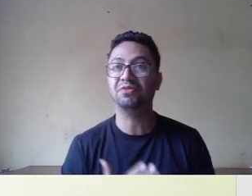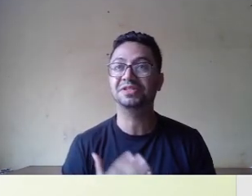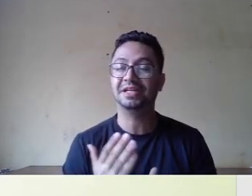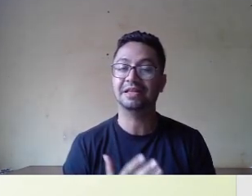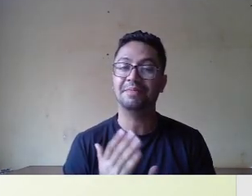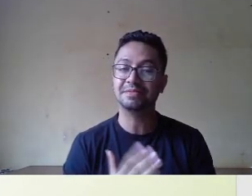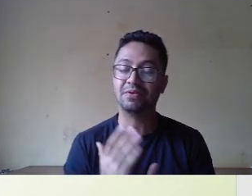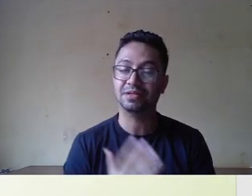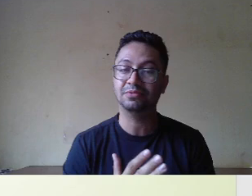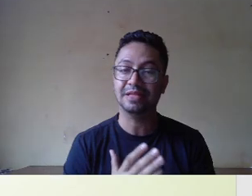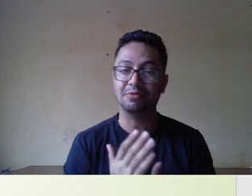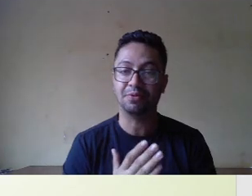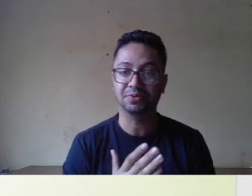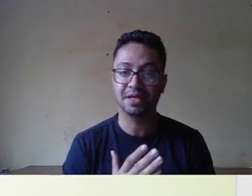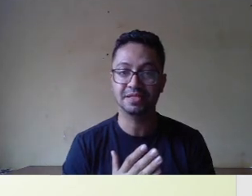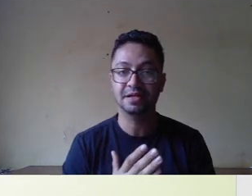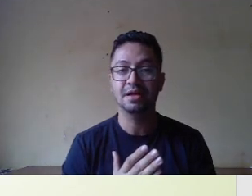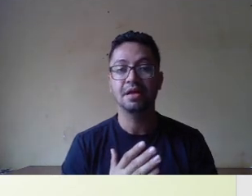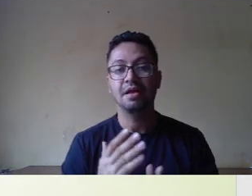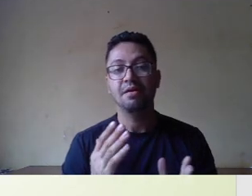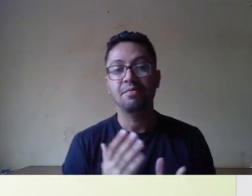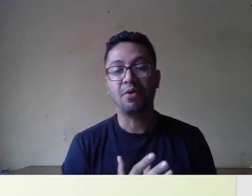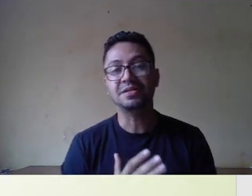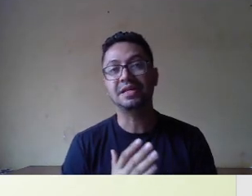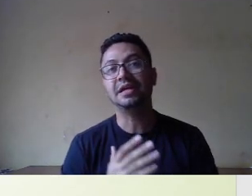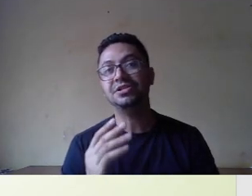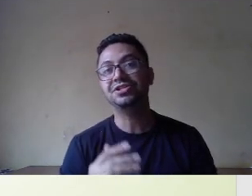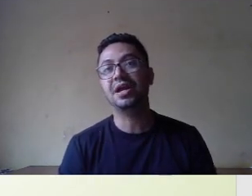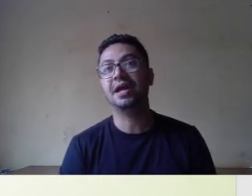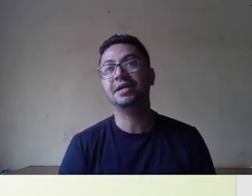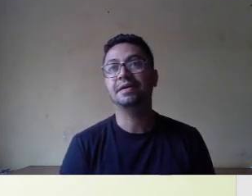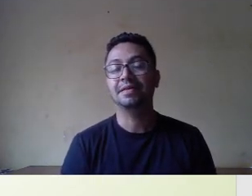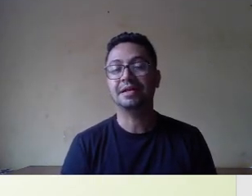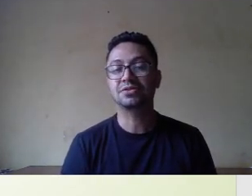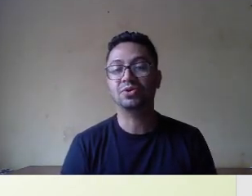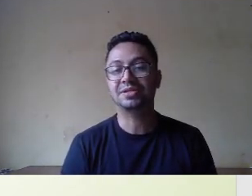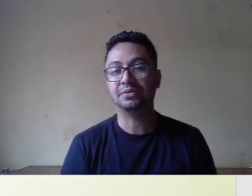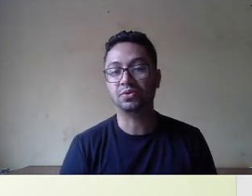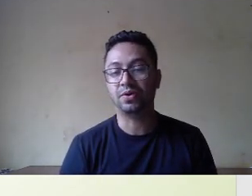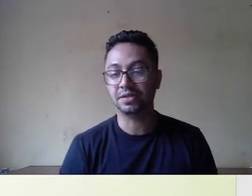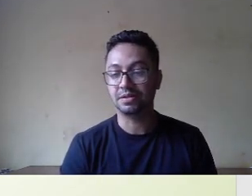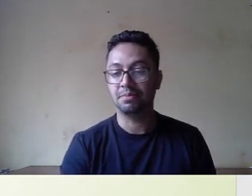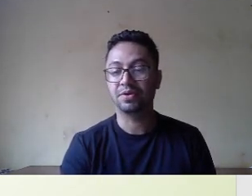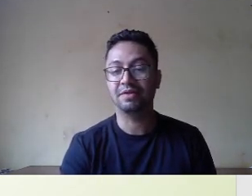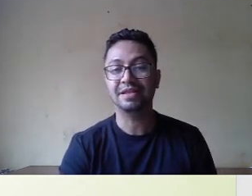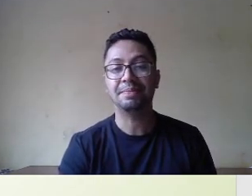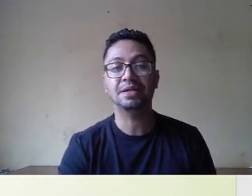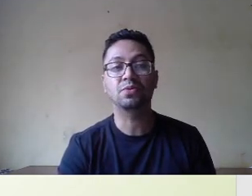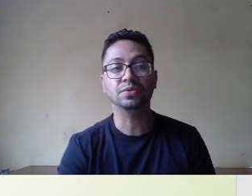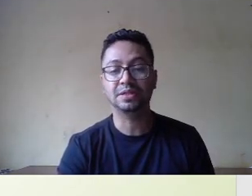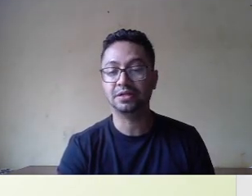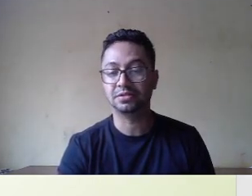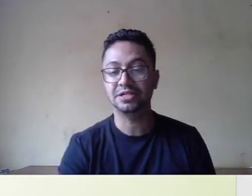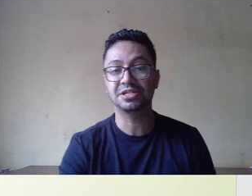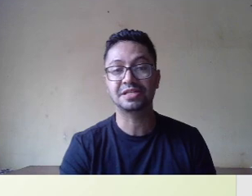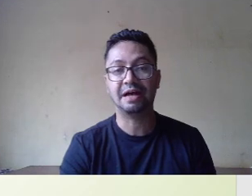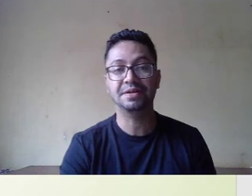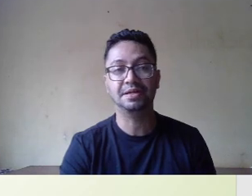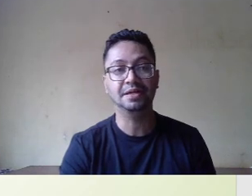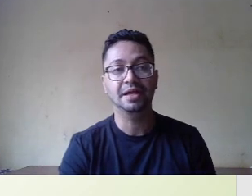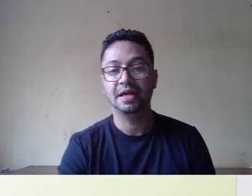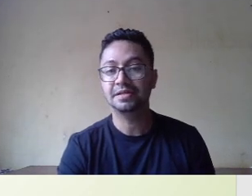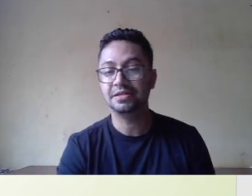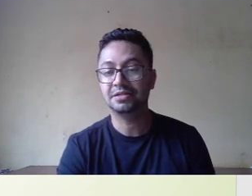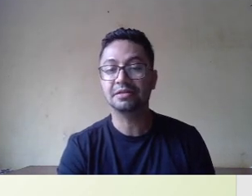Se a gente for seguir na mesma ordem da língua portuguesa, pode ser que a gente erre nas escolhas tradutórias, porque vai depender do contexto. E a gente